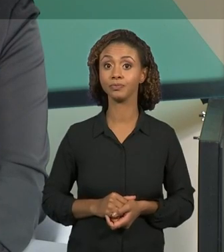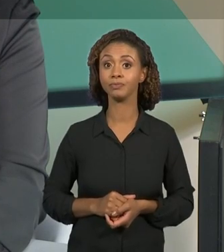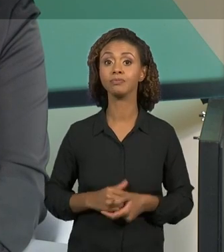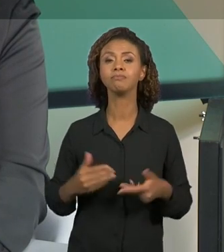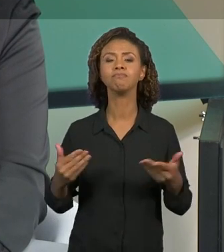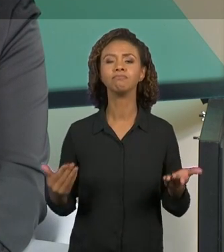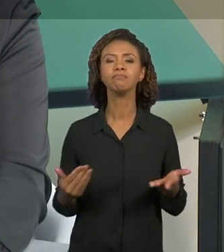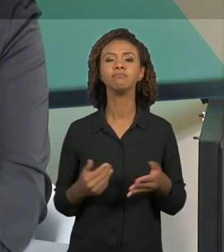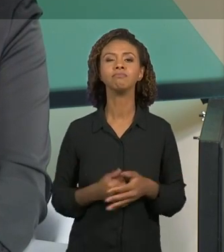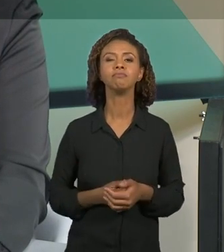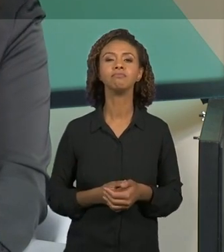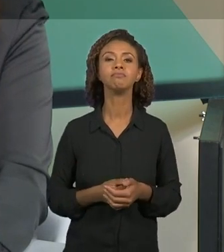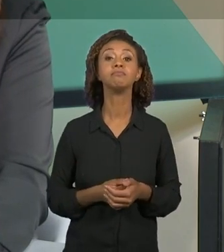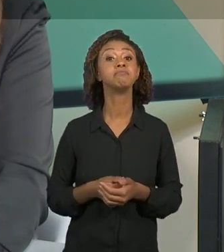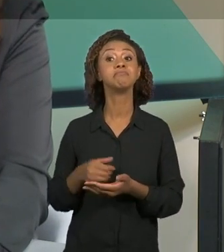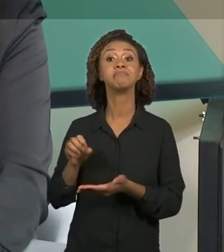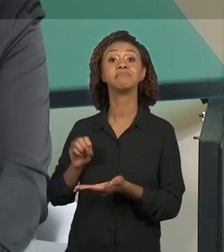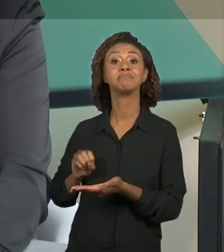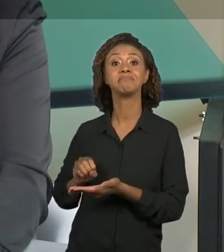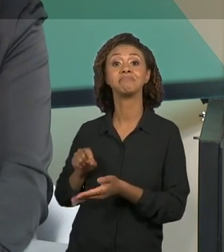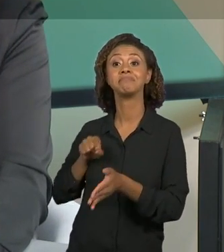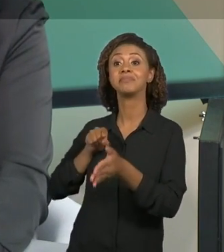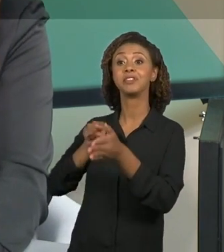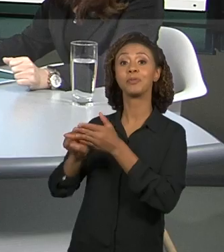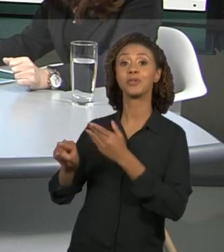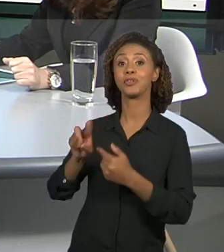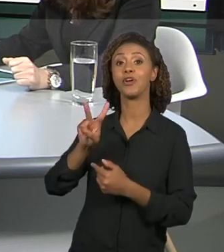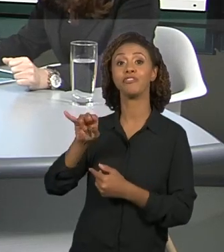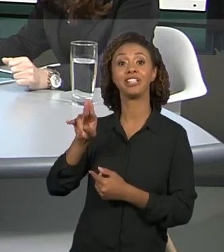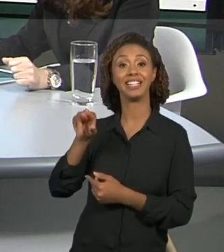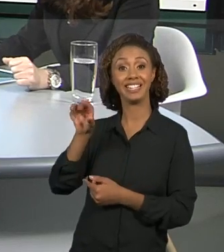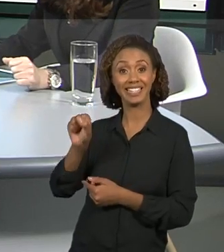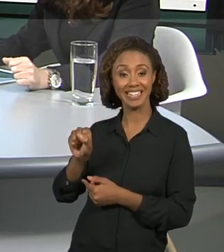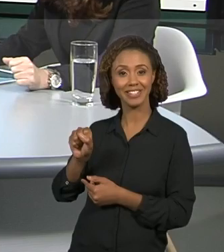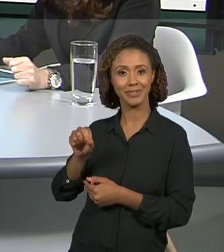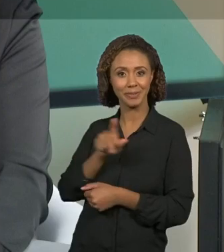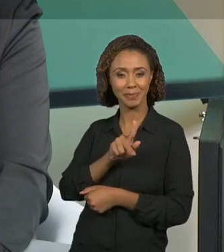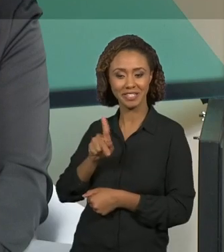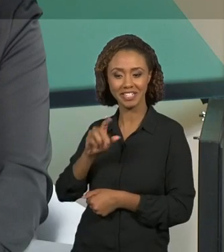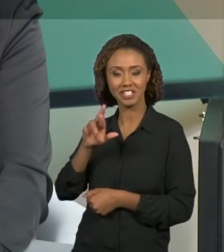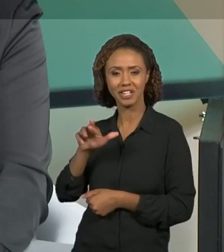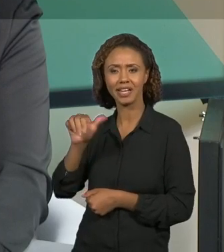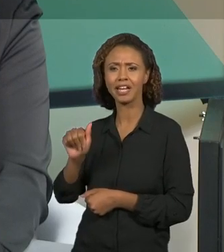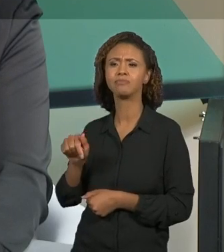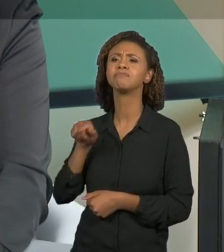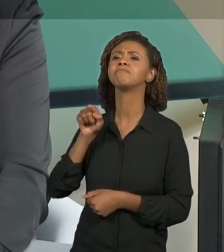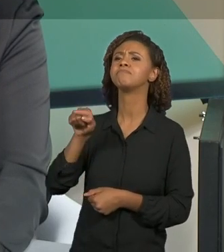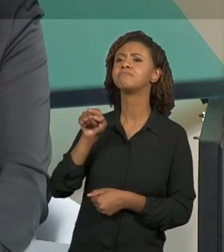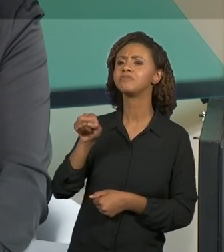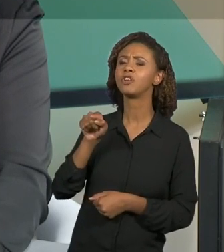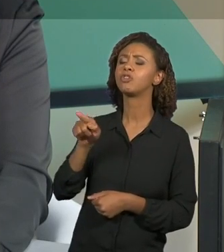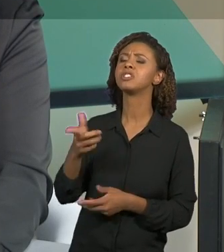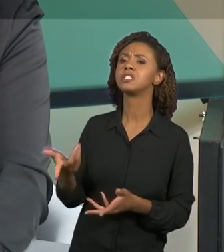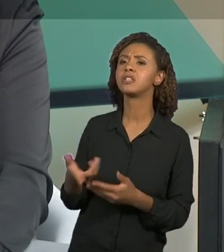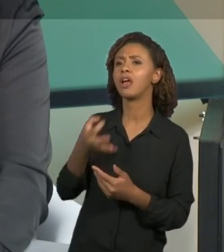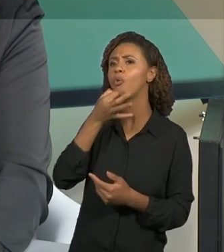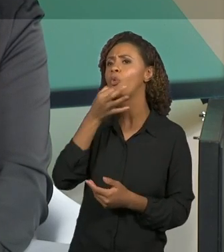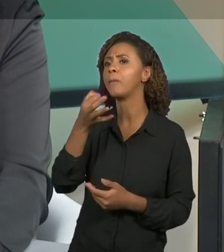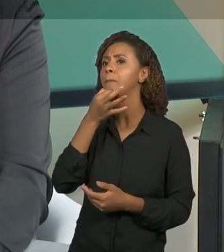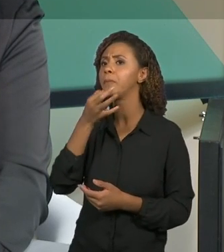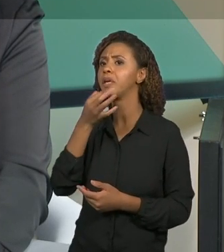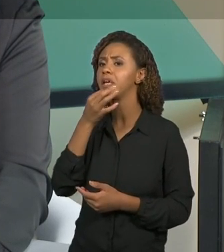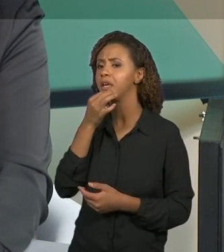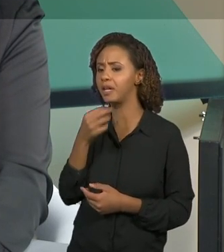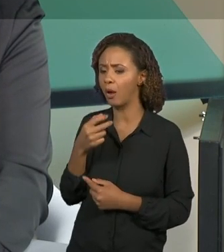tem uma pergunta aqui para o vinícius o presidente do crea a pois é vamos lá vinícius qual a sua opinião sobre um